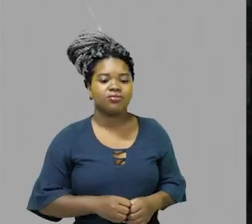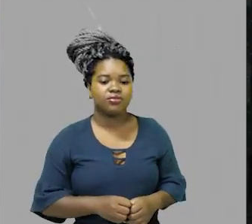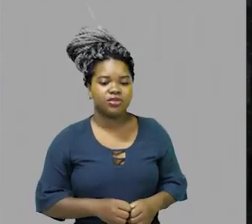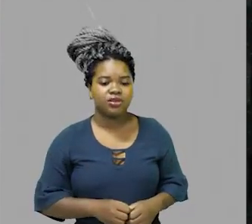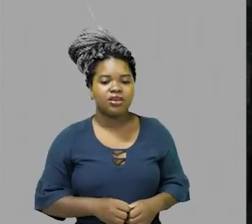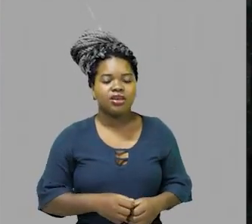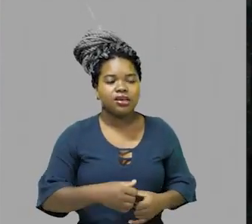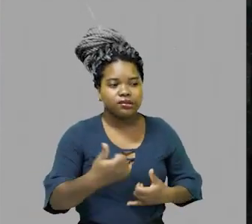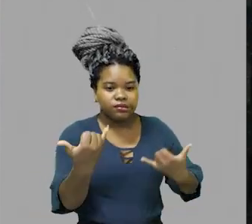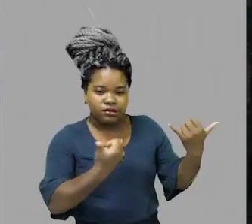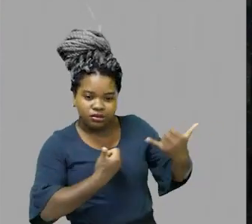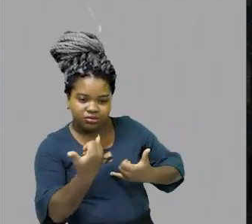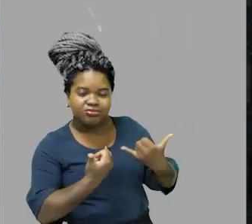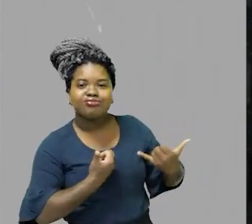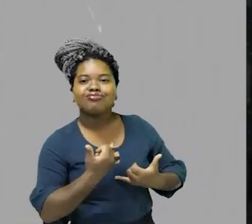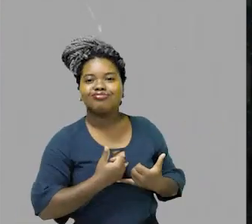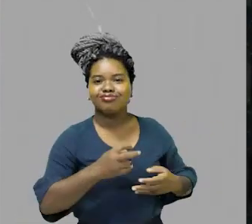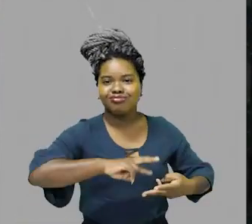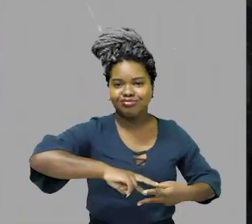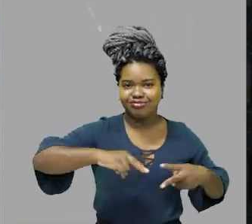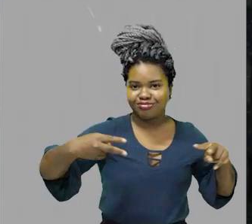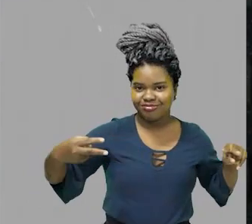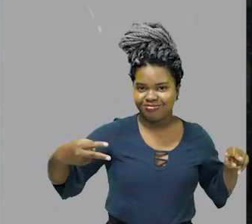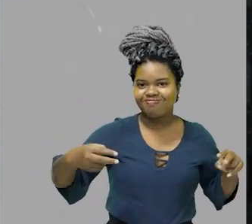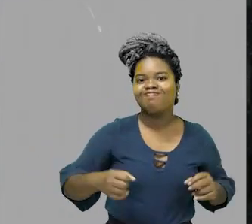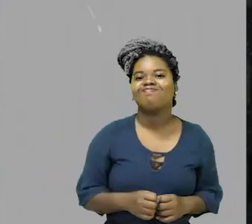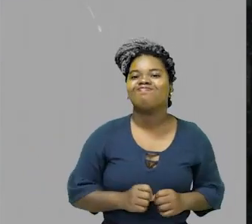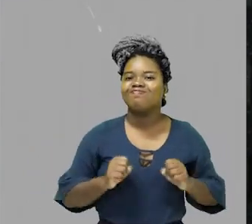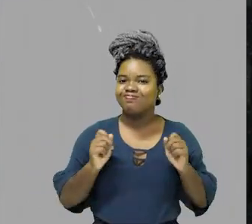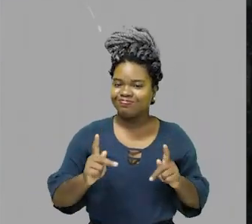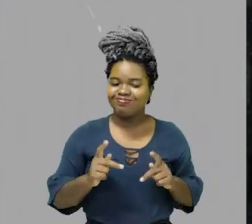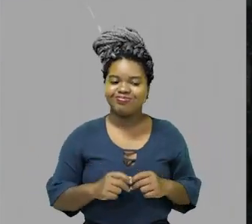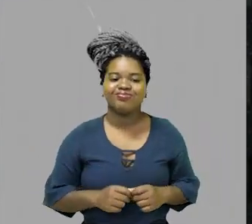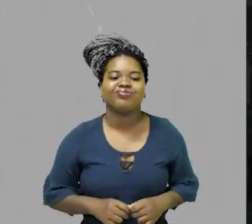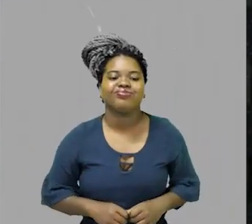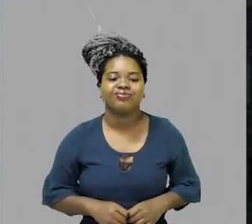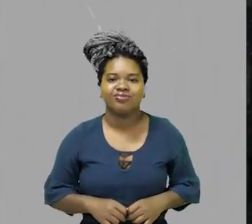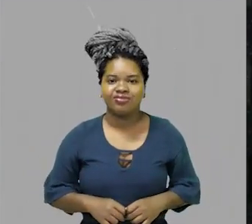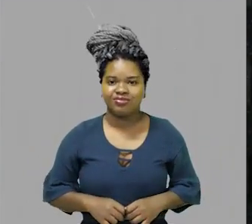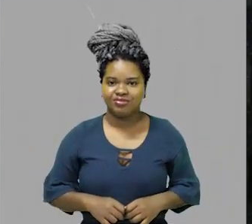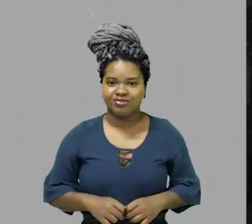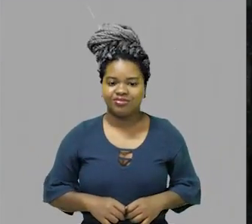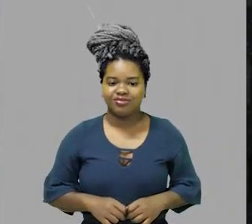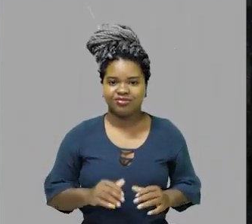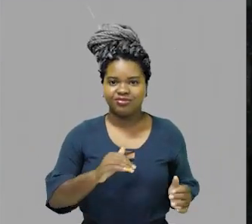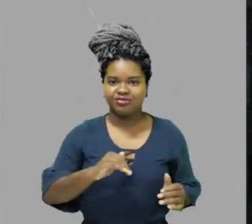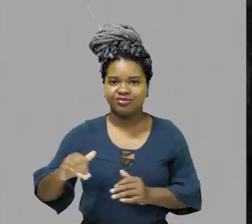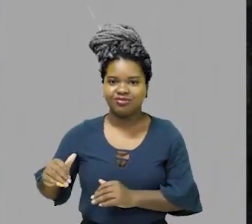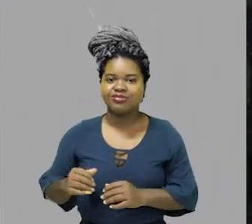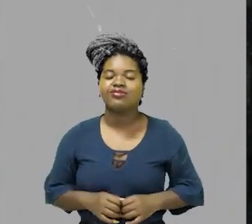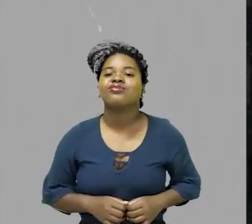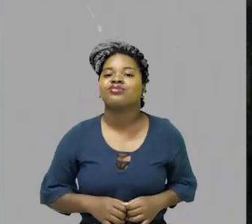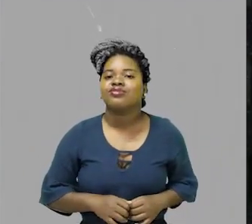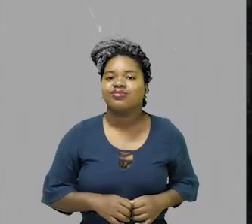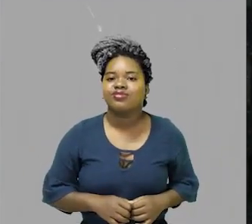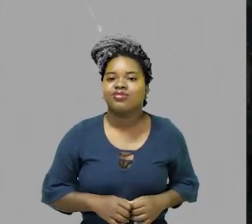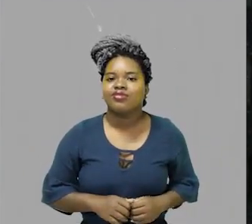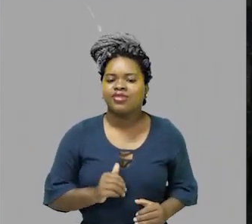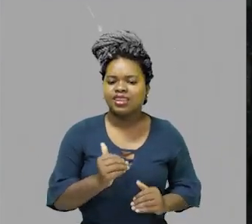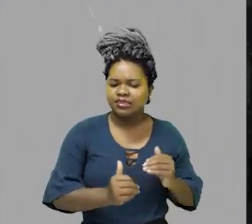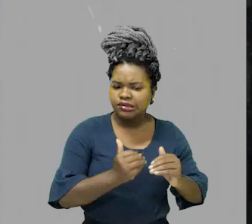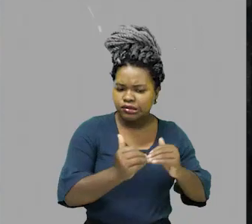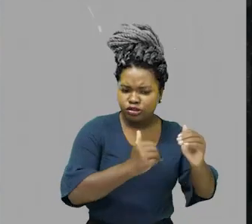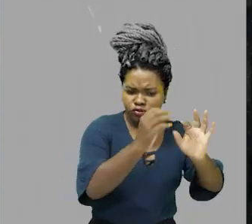nós temos o RNA pronto e acabado. Esse processo de